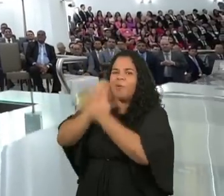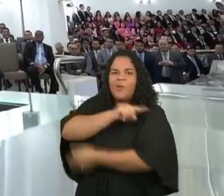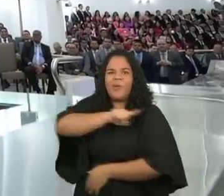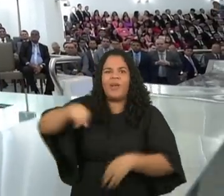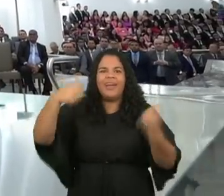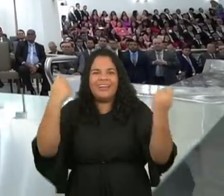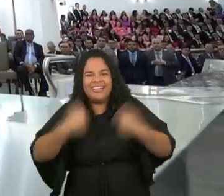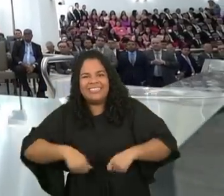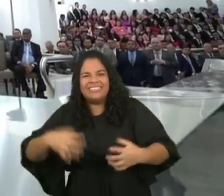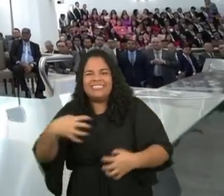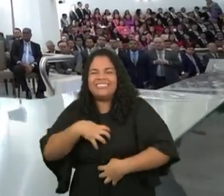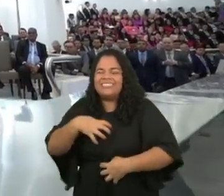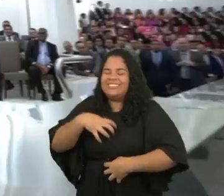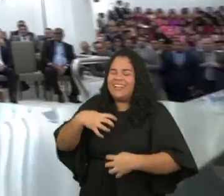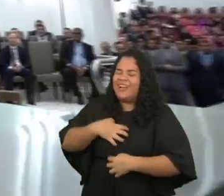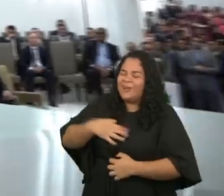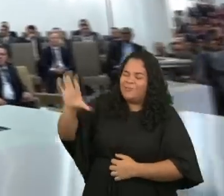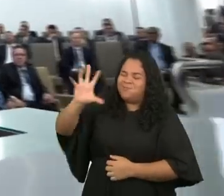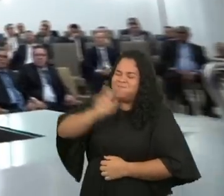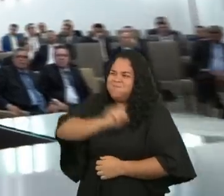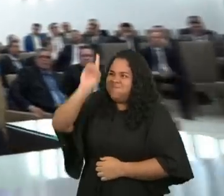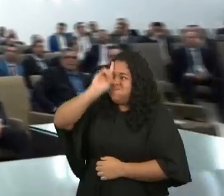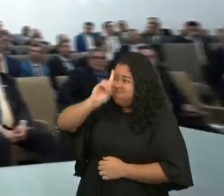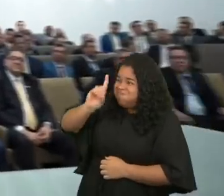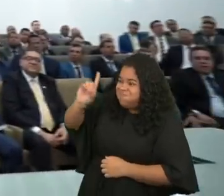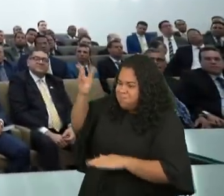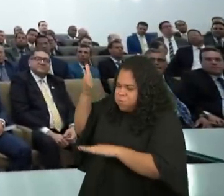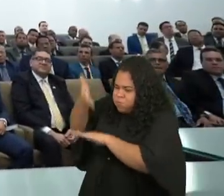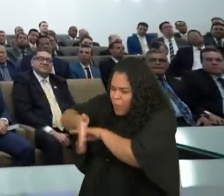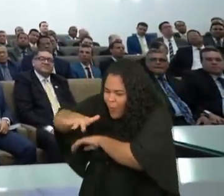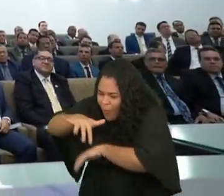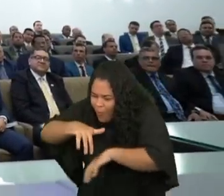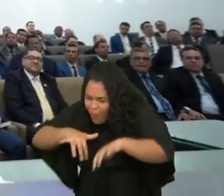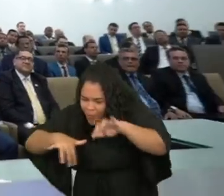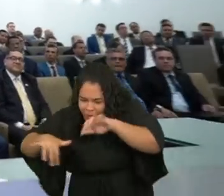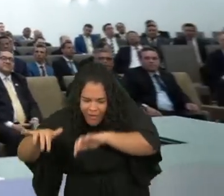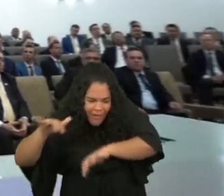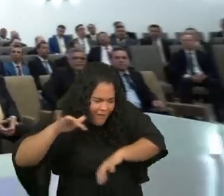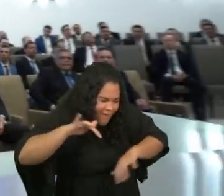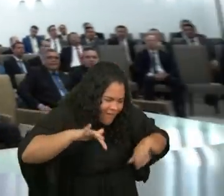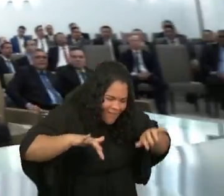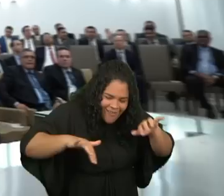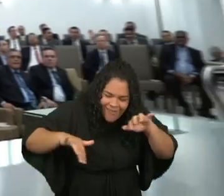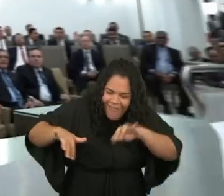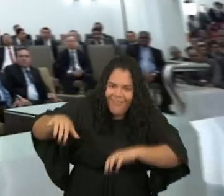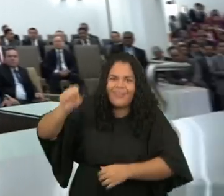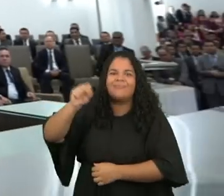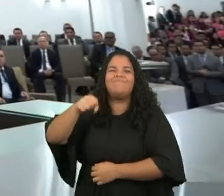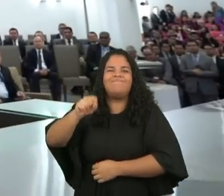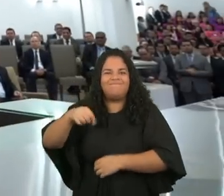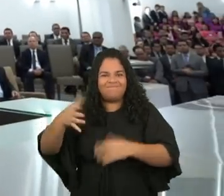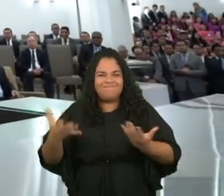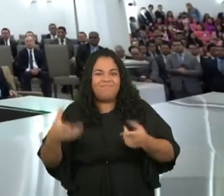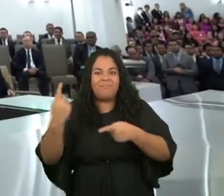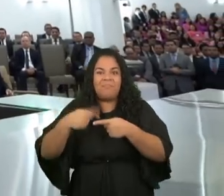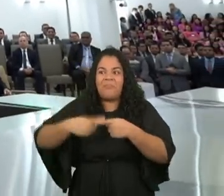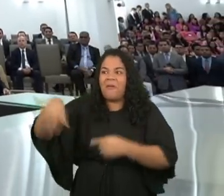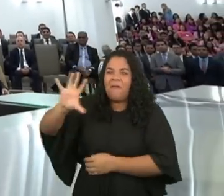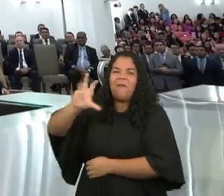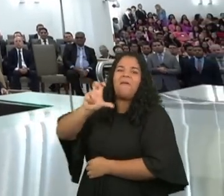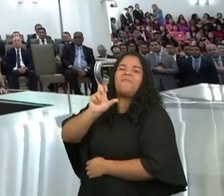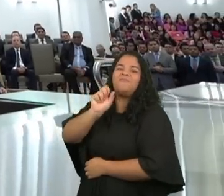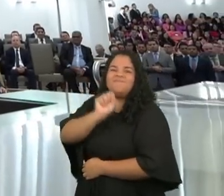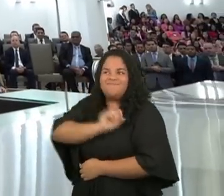do espaço do amor de Deus. E lá Paulo está dizendo que o espaço é feito de altura, é feito